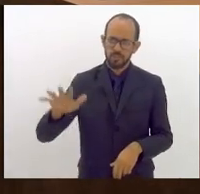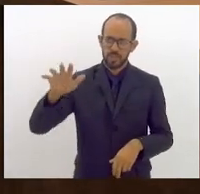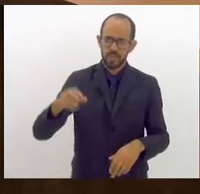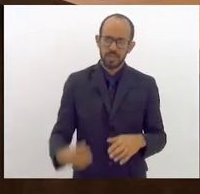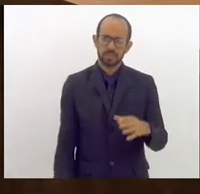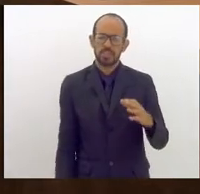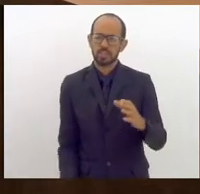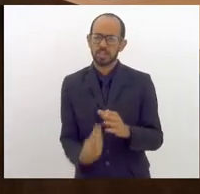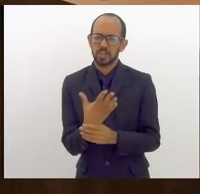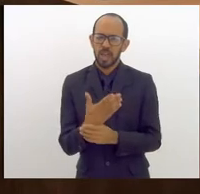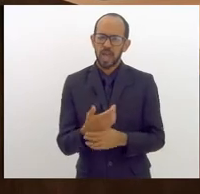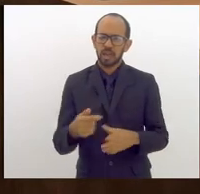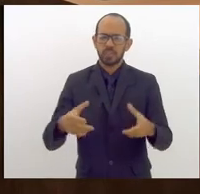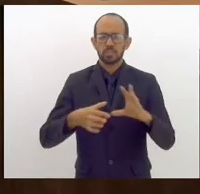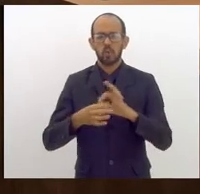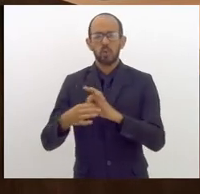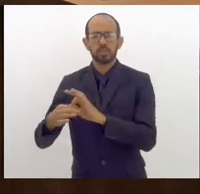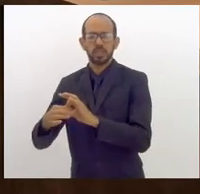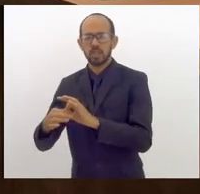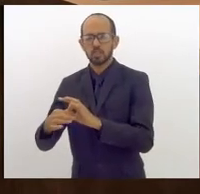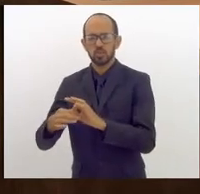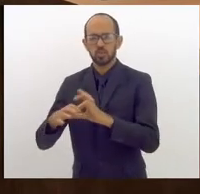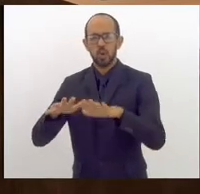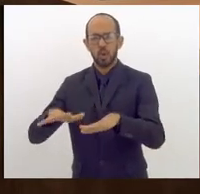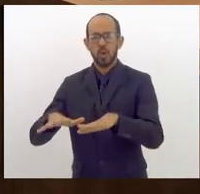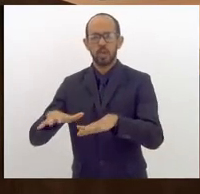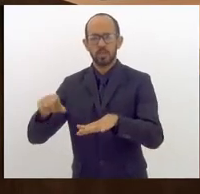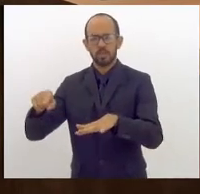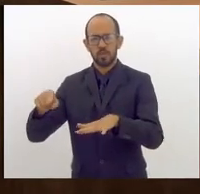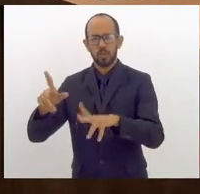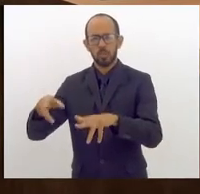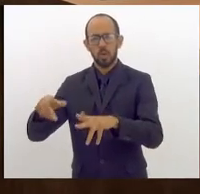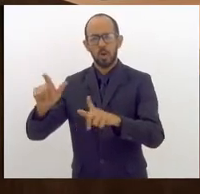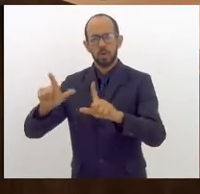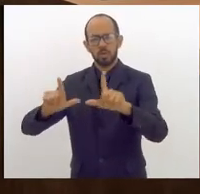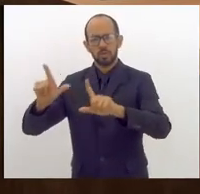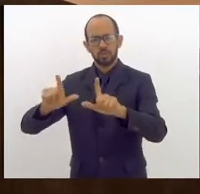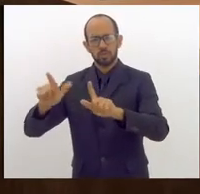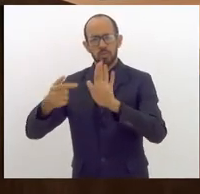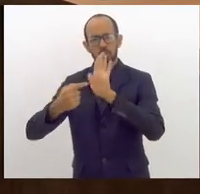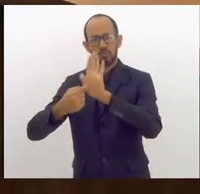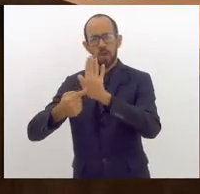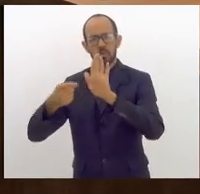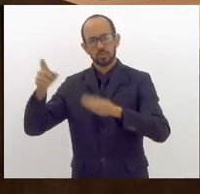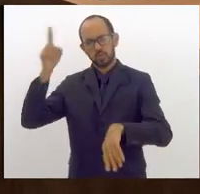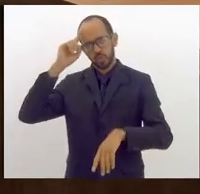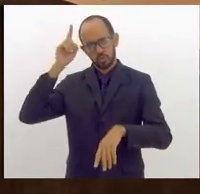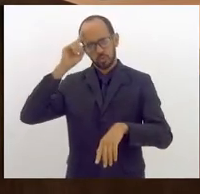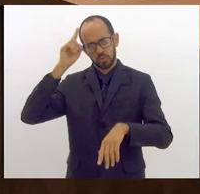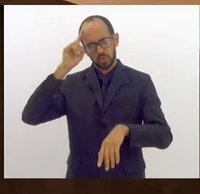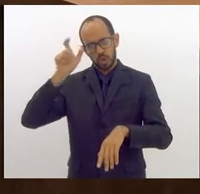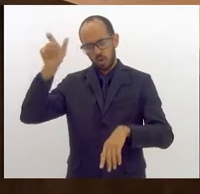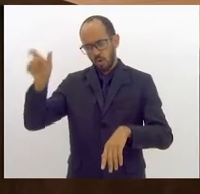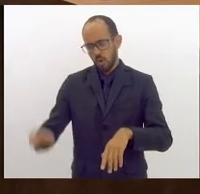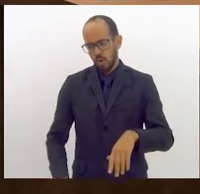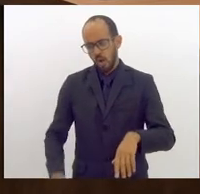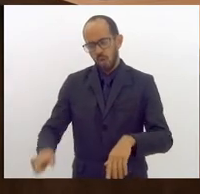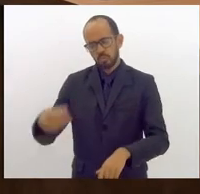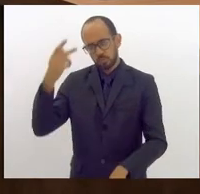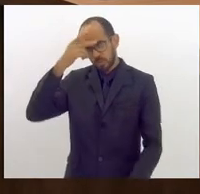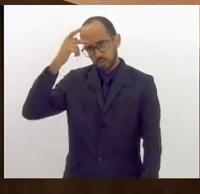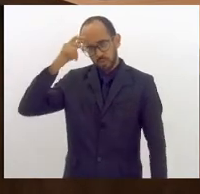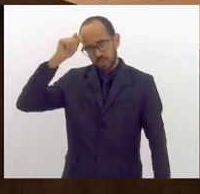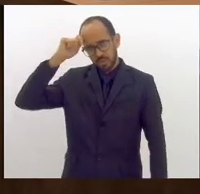terrível e trágico com uma ponta as televisões todos os dias com corpos de pretos e pretas